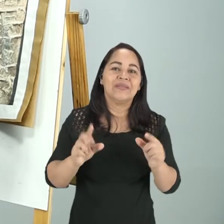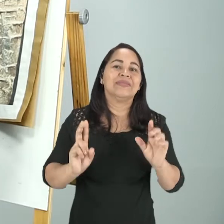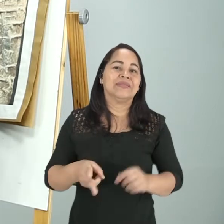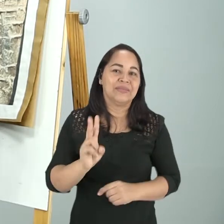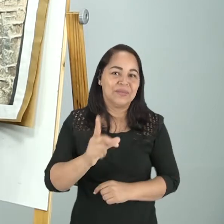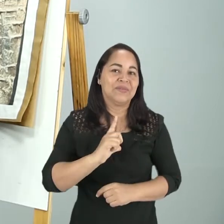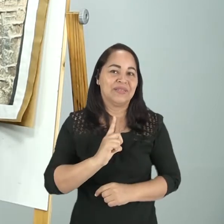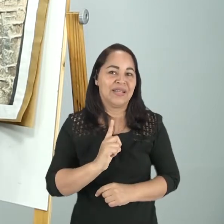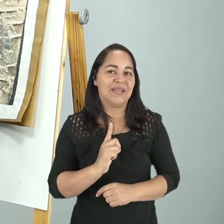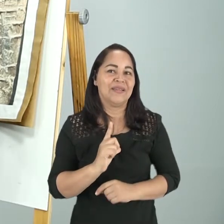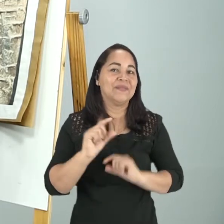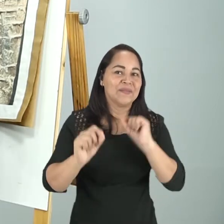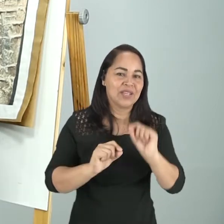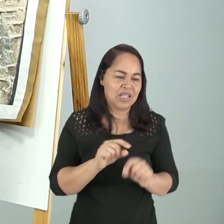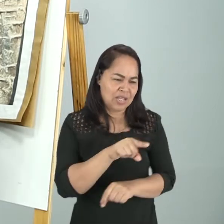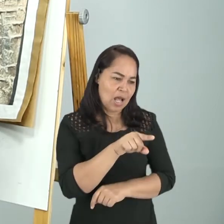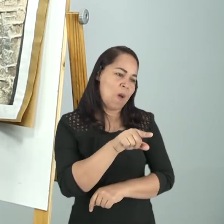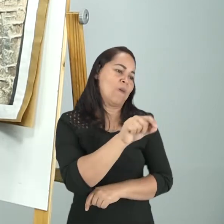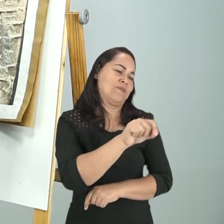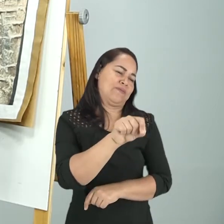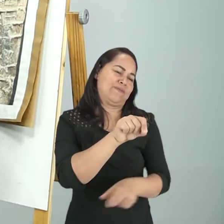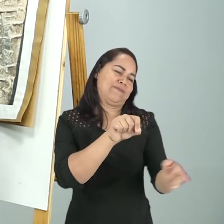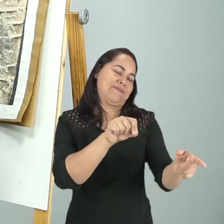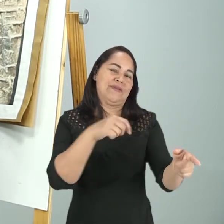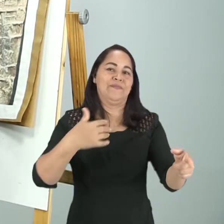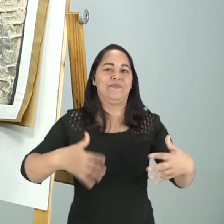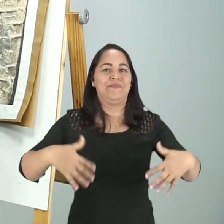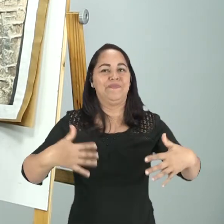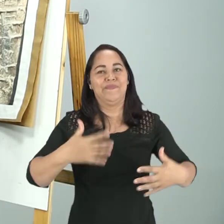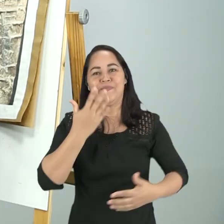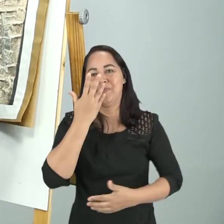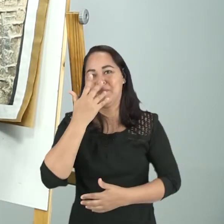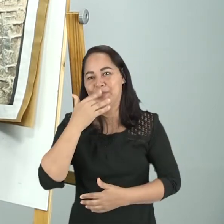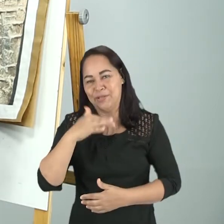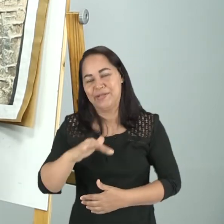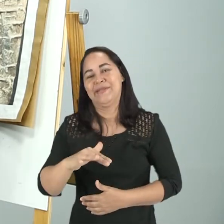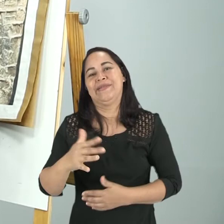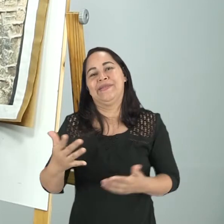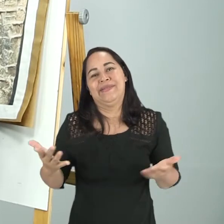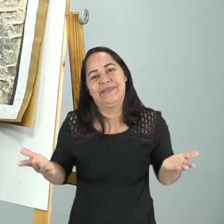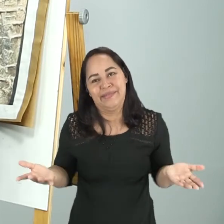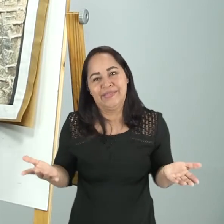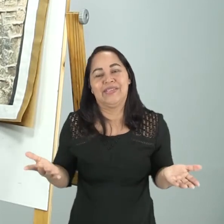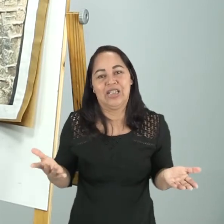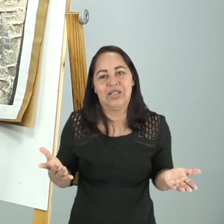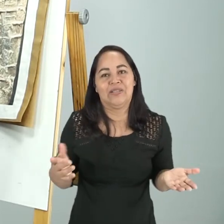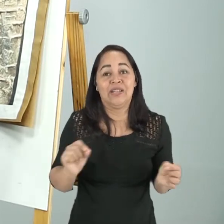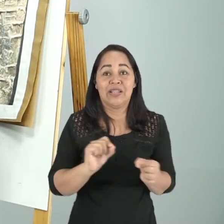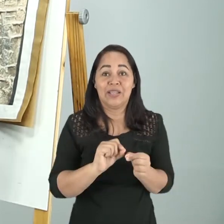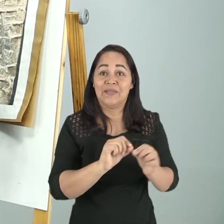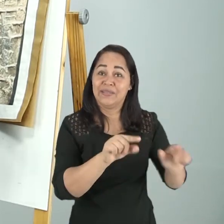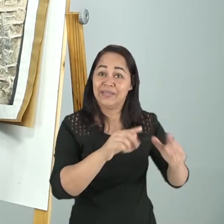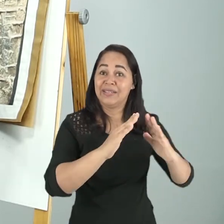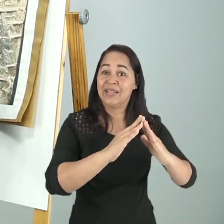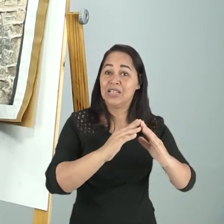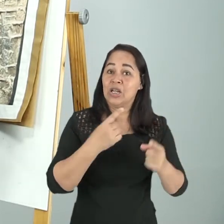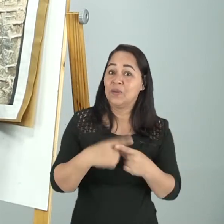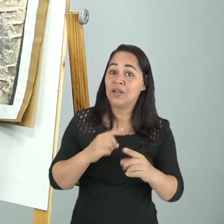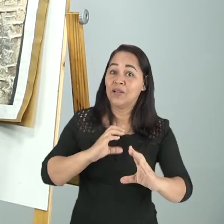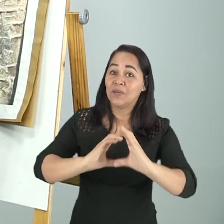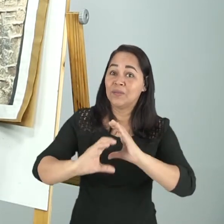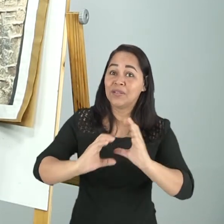cantinho, um risquinho, né, às vezes risca outras coisas também, mas a criança ela tem necessidade de se comunicar,